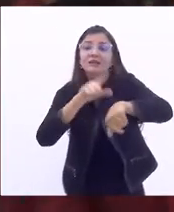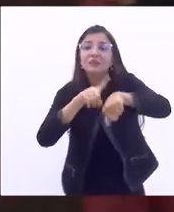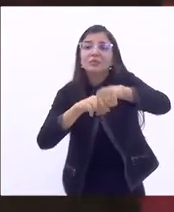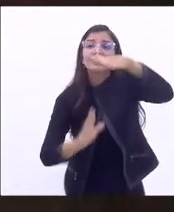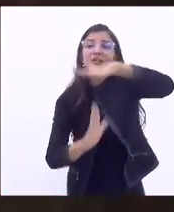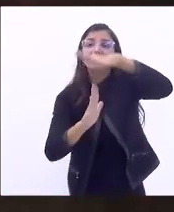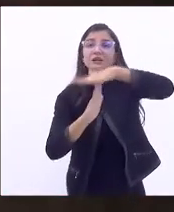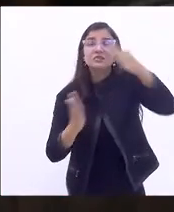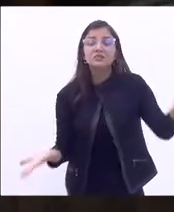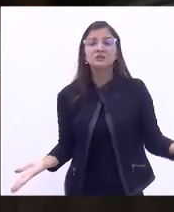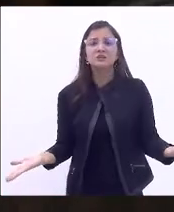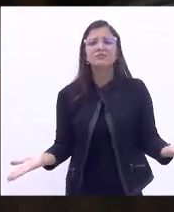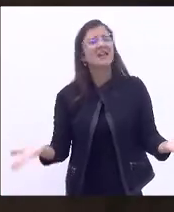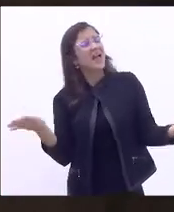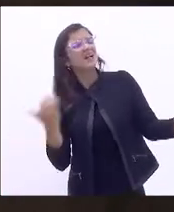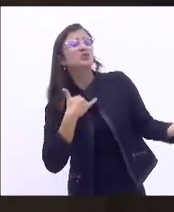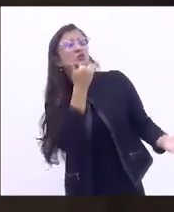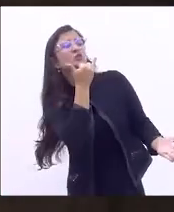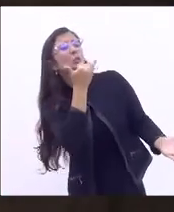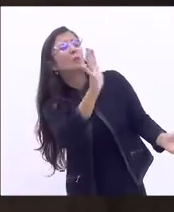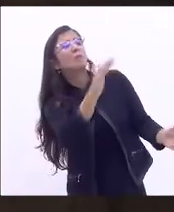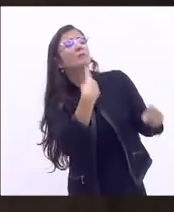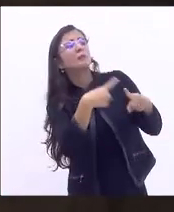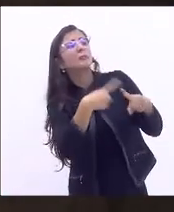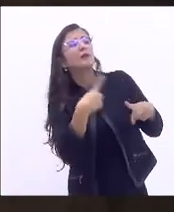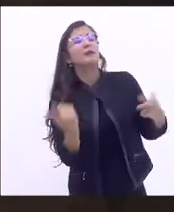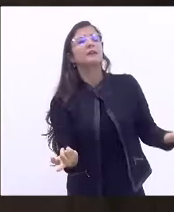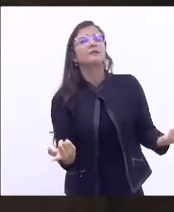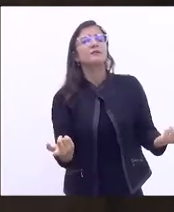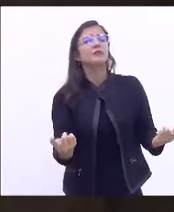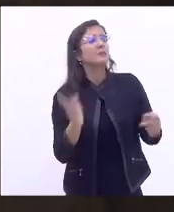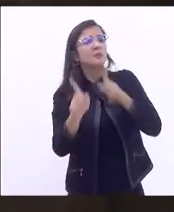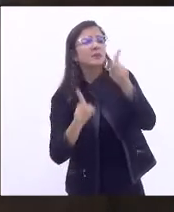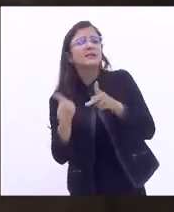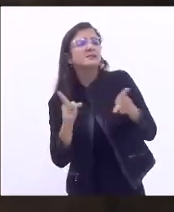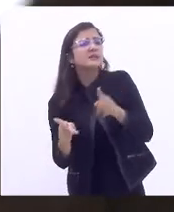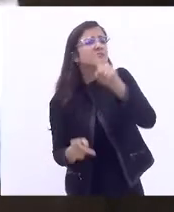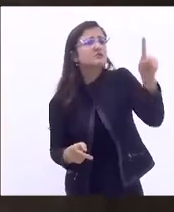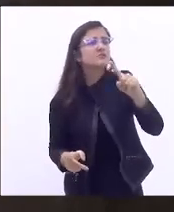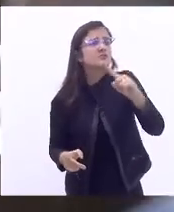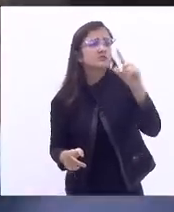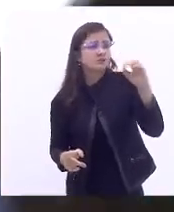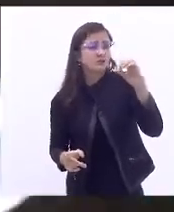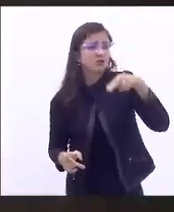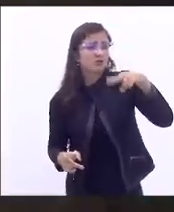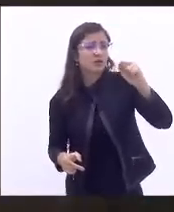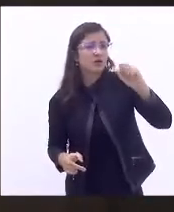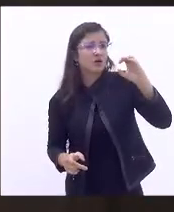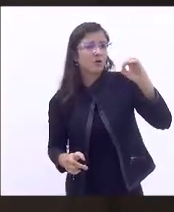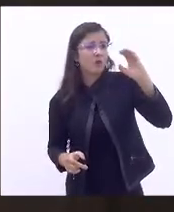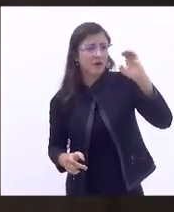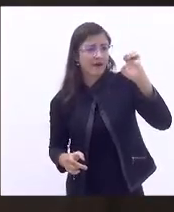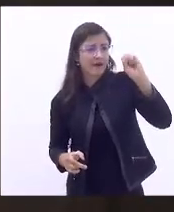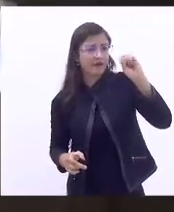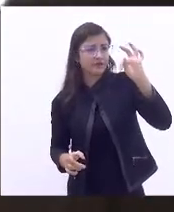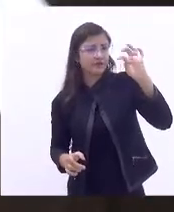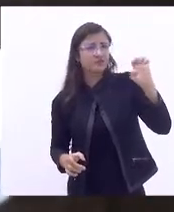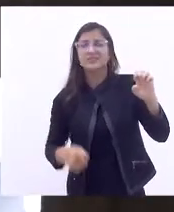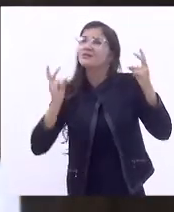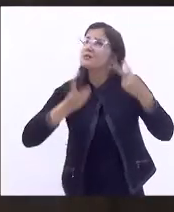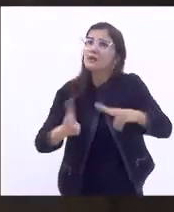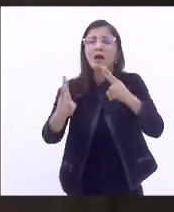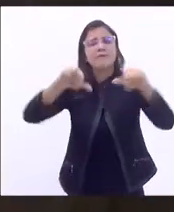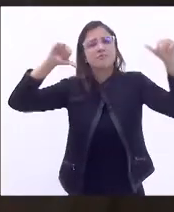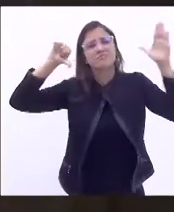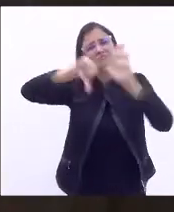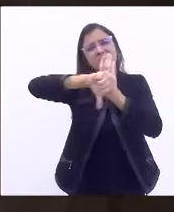uma questão que mexe diretamente com a população da Zona Oeste, que está sendo impactada sempre pela forma negativa. No